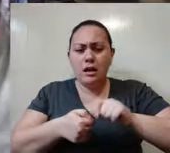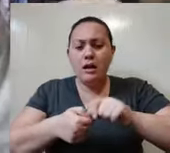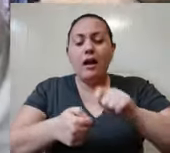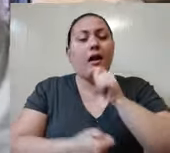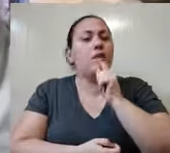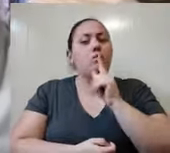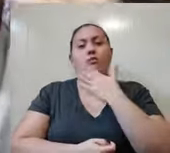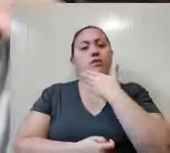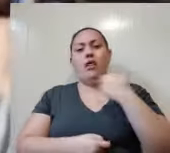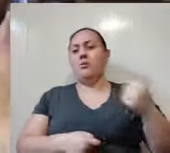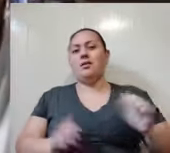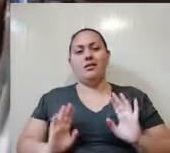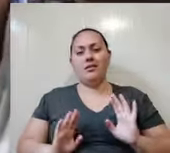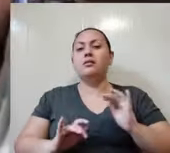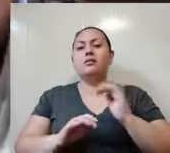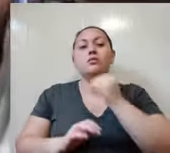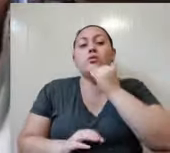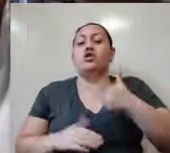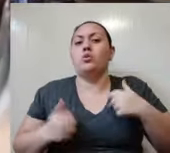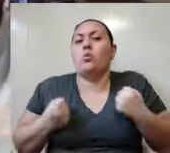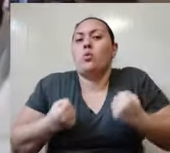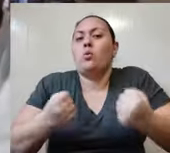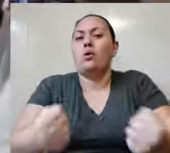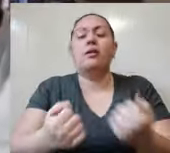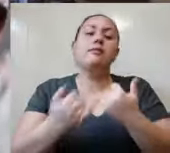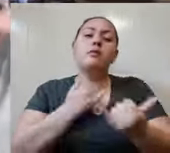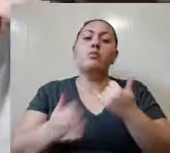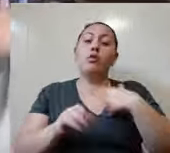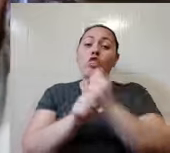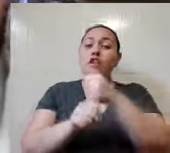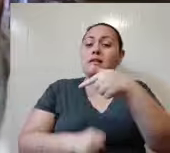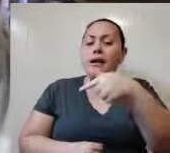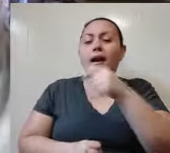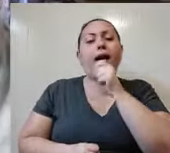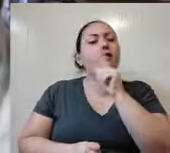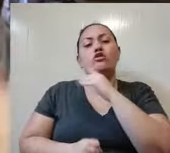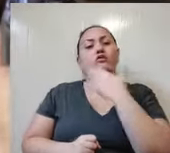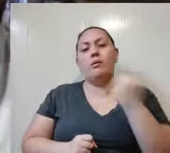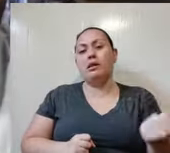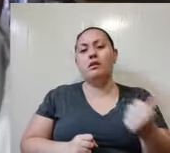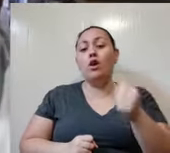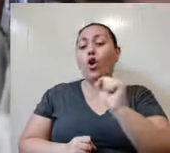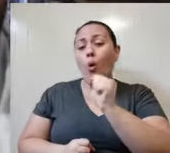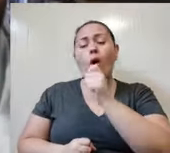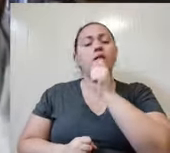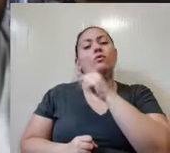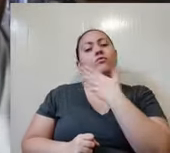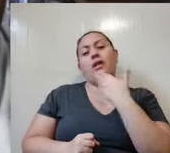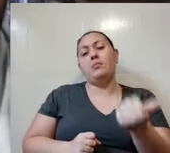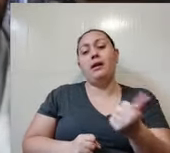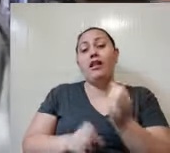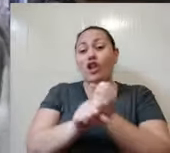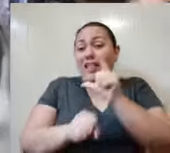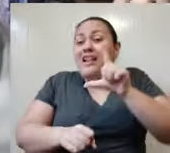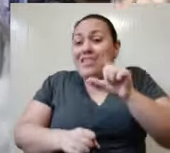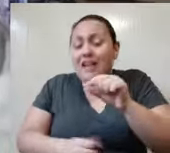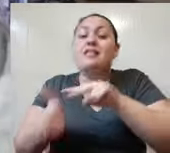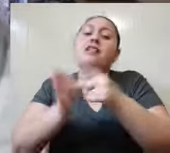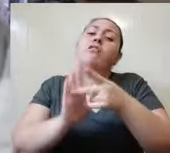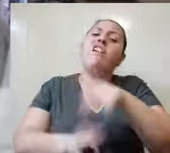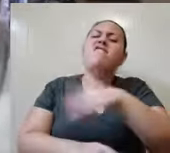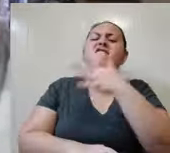tipo assim, se eu tirei um 7 na nota, não é bom o suficiente. Se eu tirei 8, não é bom o suficiente. Se eu tirei 10, é porque estava fácil. Não é